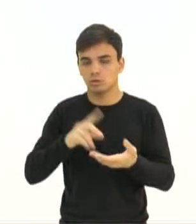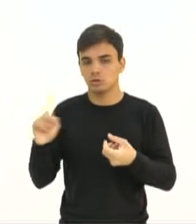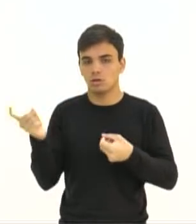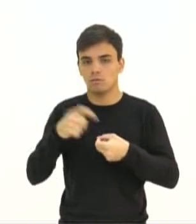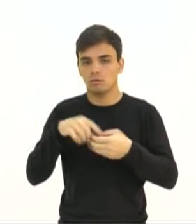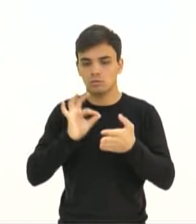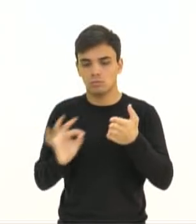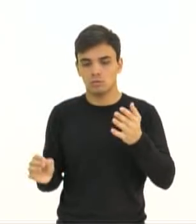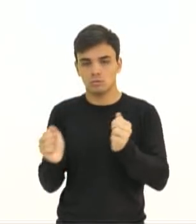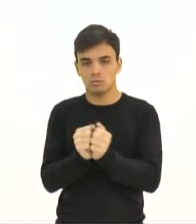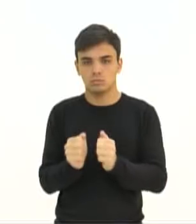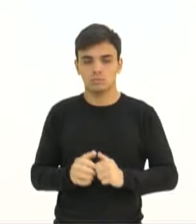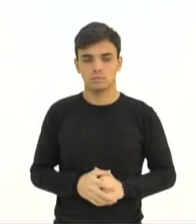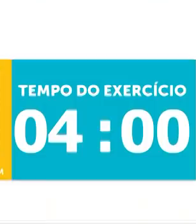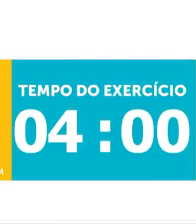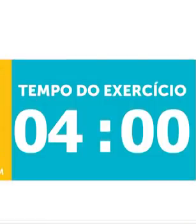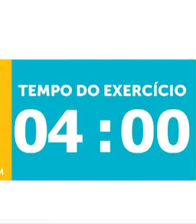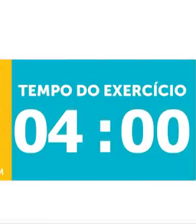corrigir.